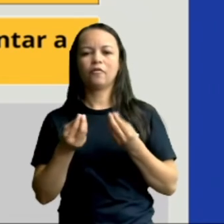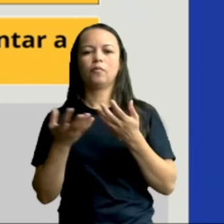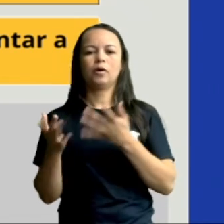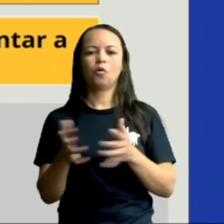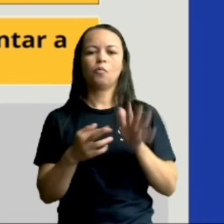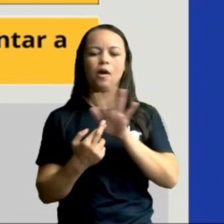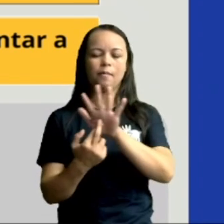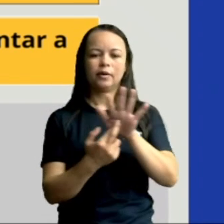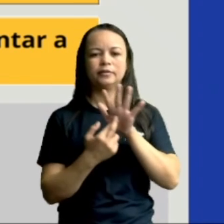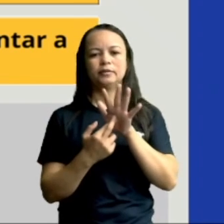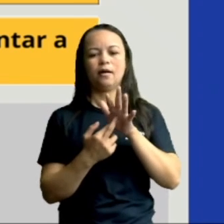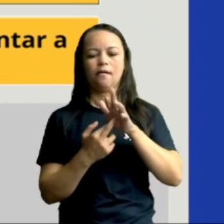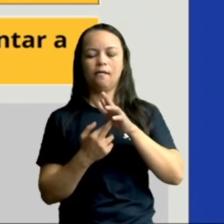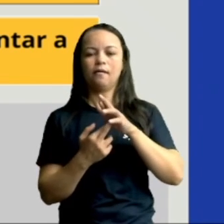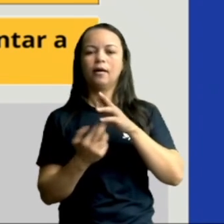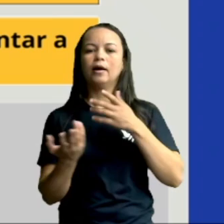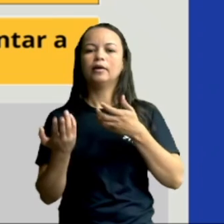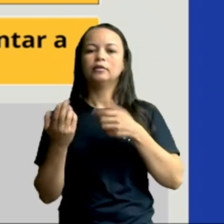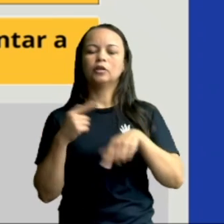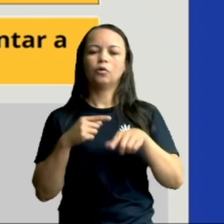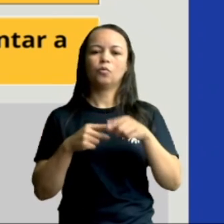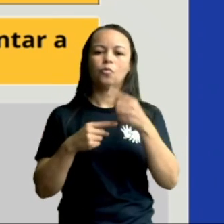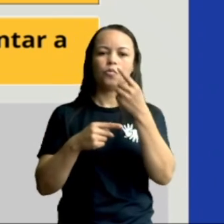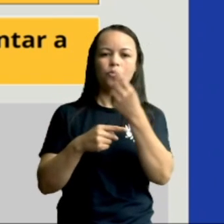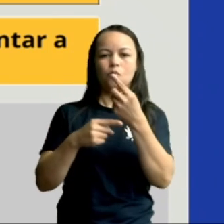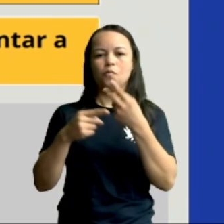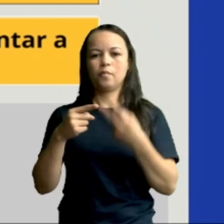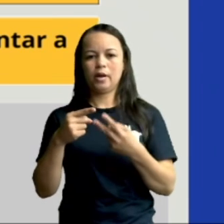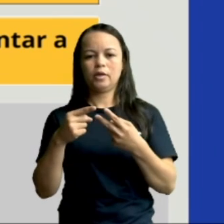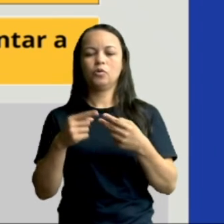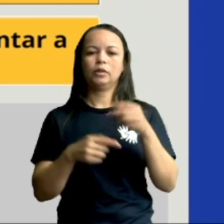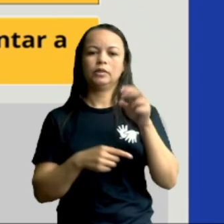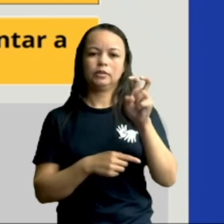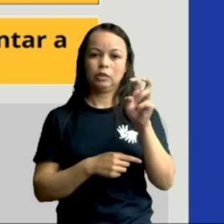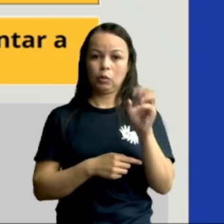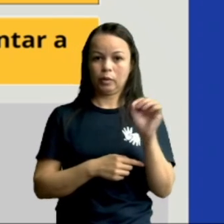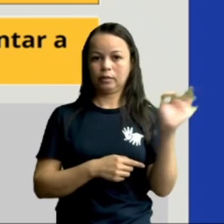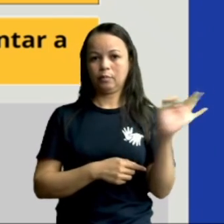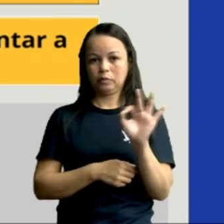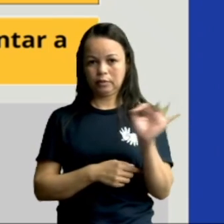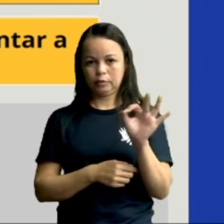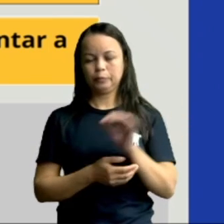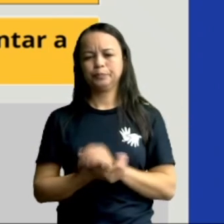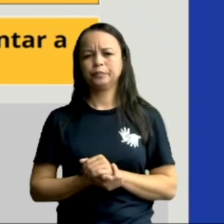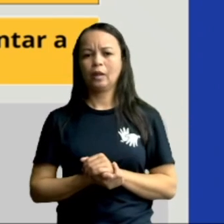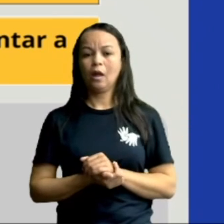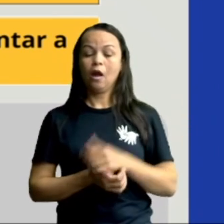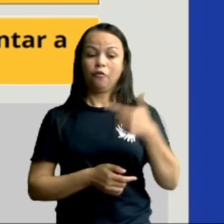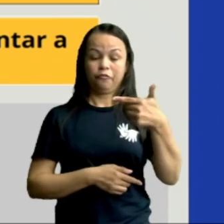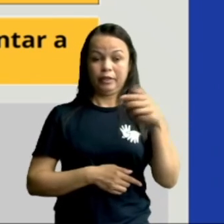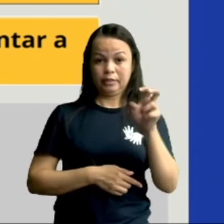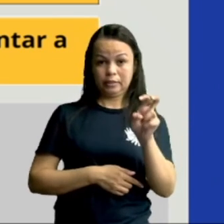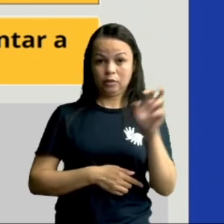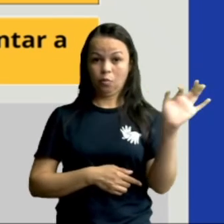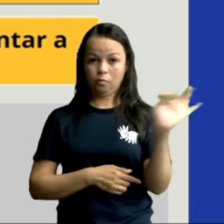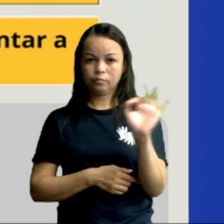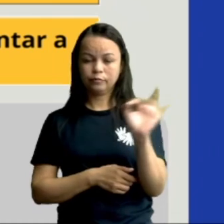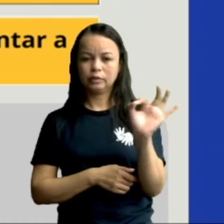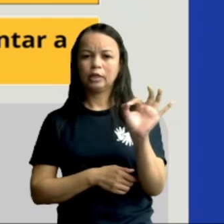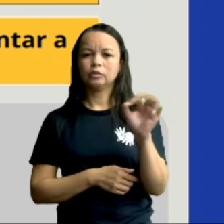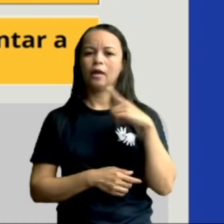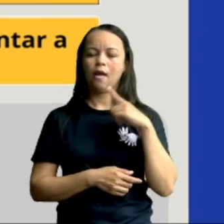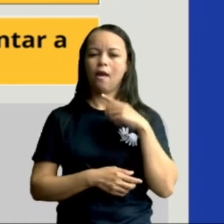para apresentar a relação de equivalência entre 1/2 e 50%. No 25% aqui, que tem a relação